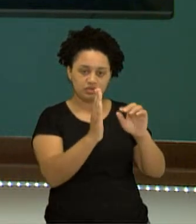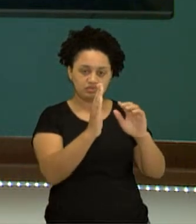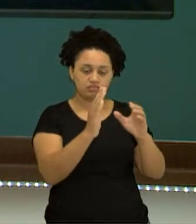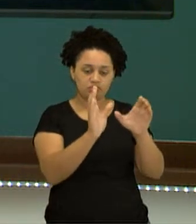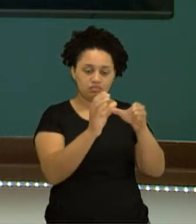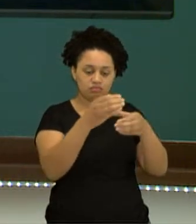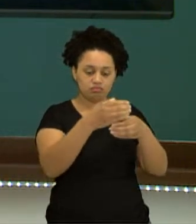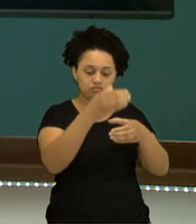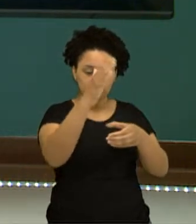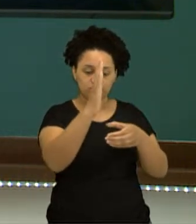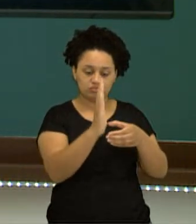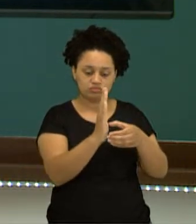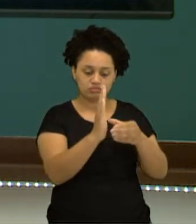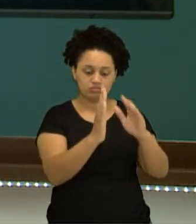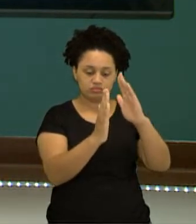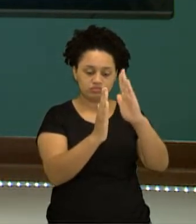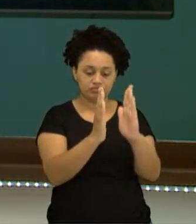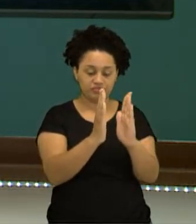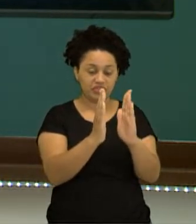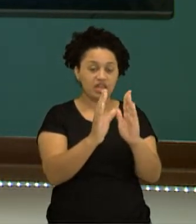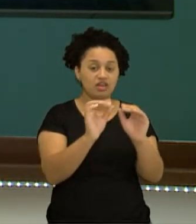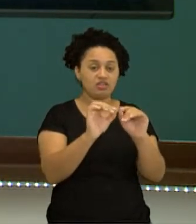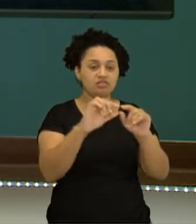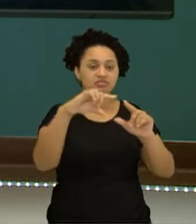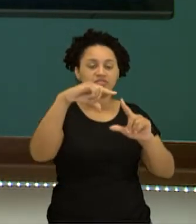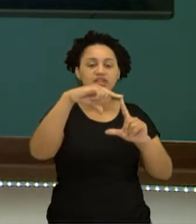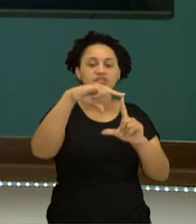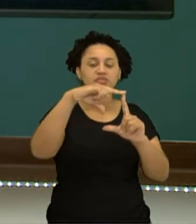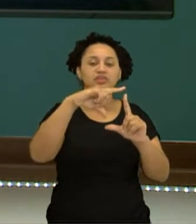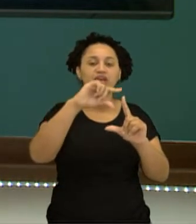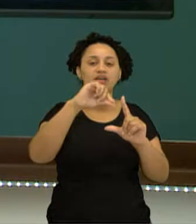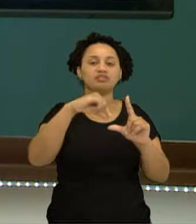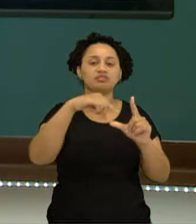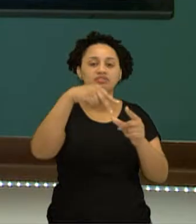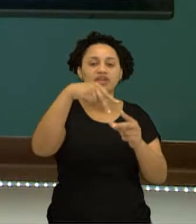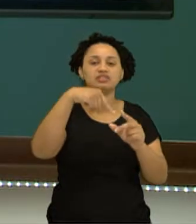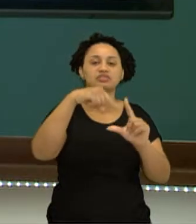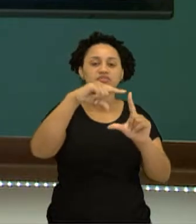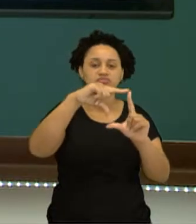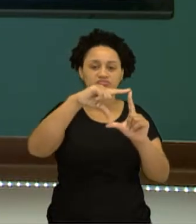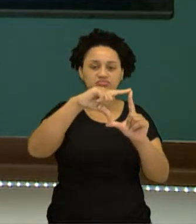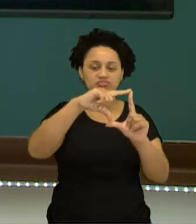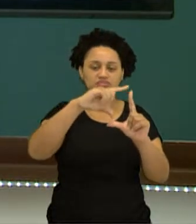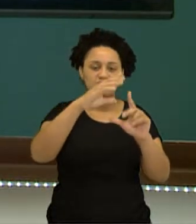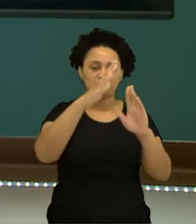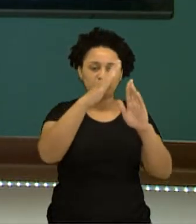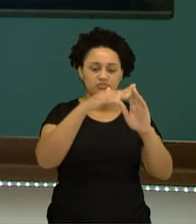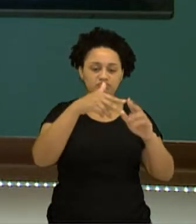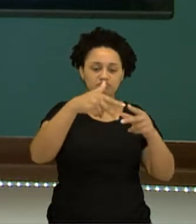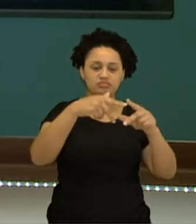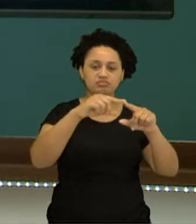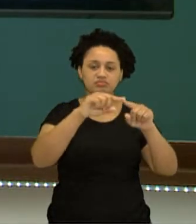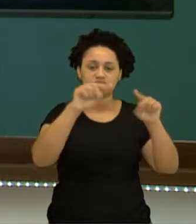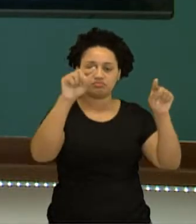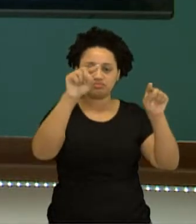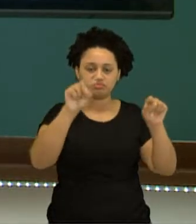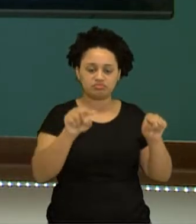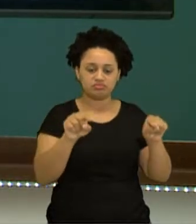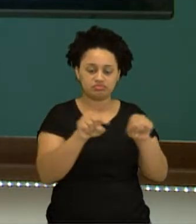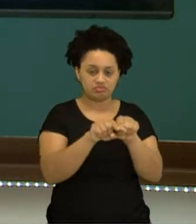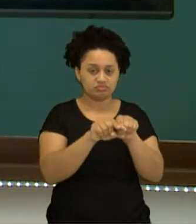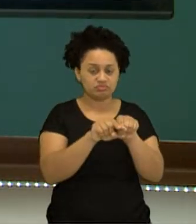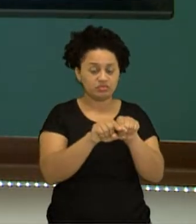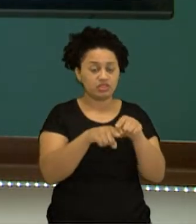retângulo girando em torno deste eixo vai formar exatamente o nosso cilindro reto. Por isso a gente